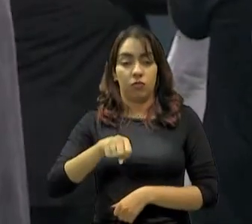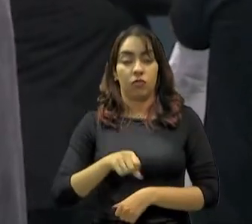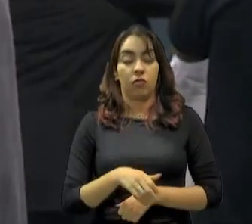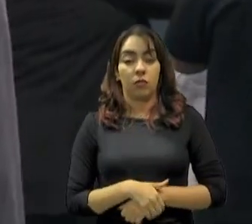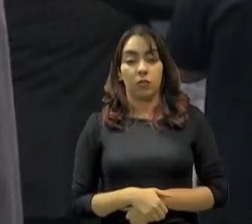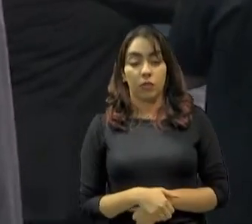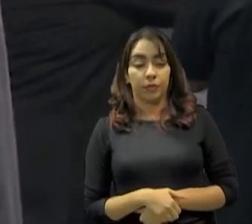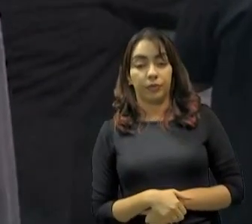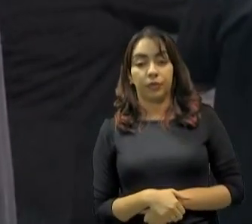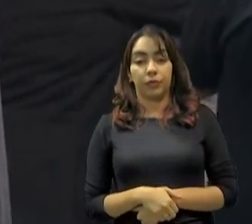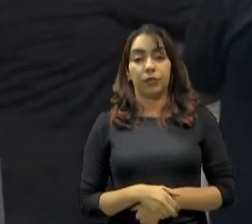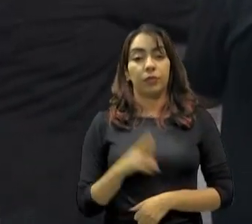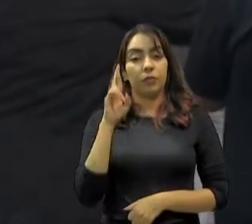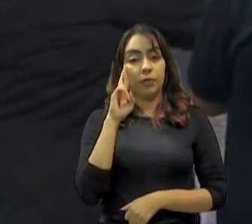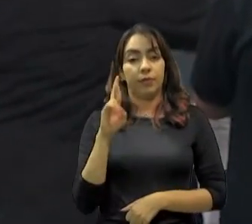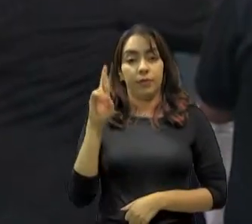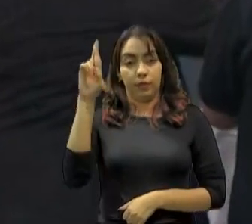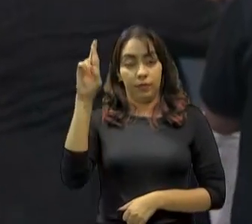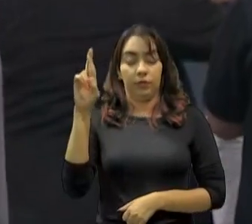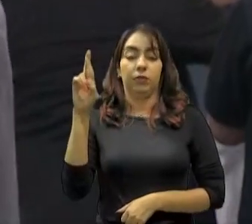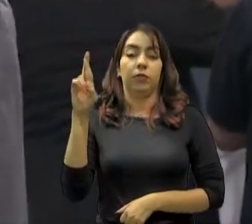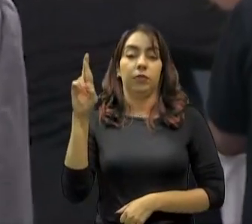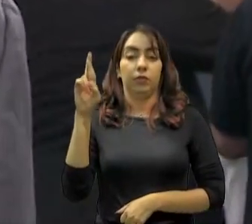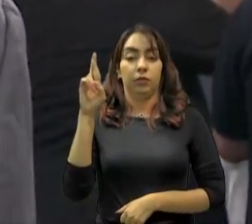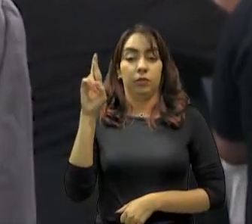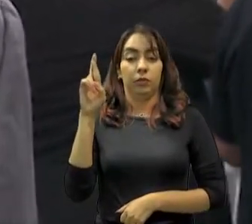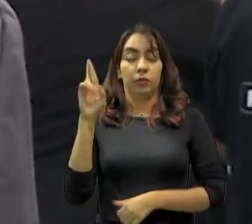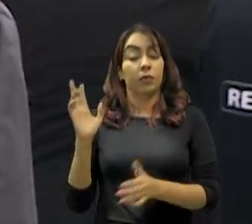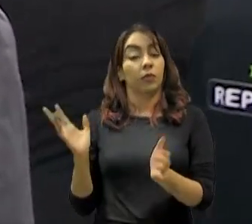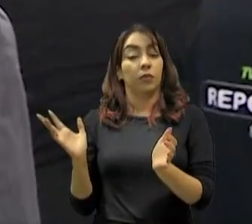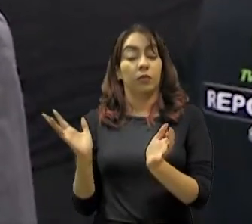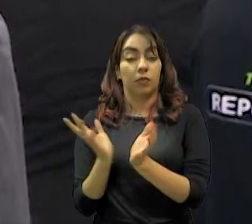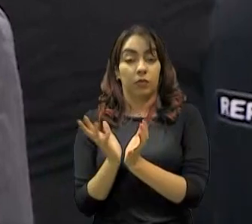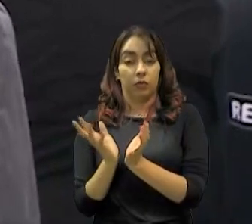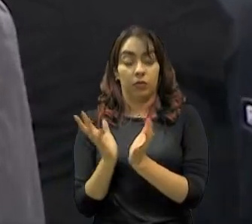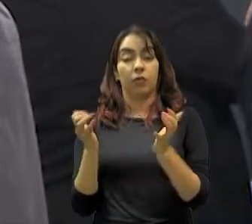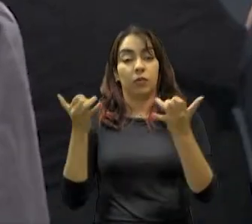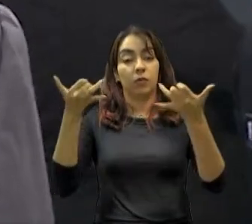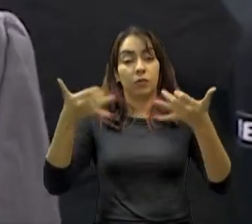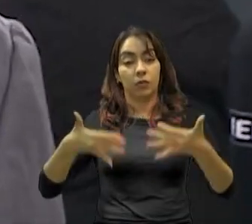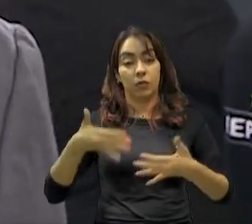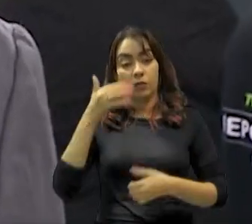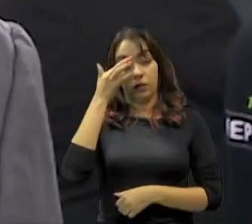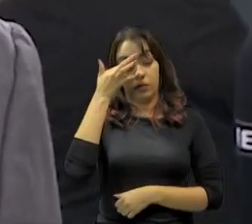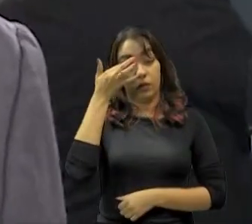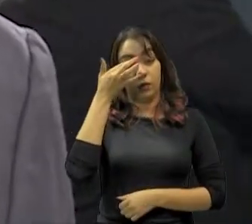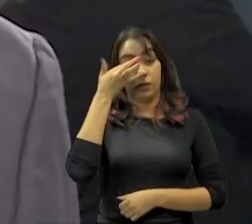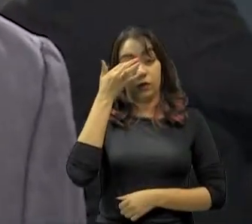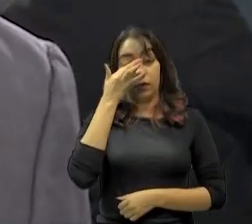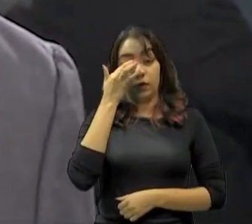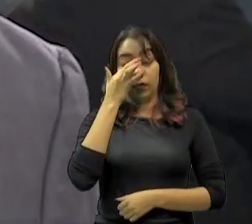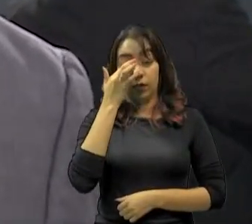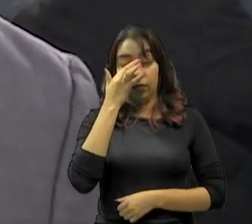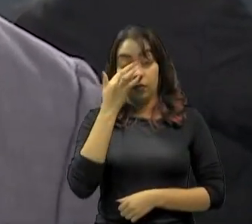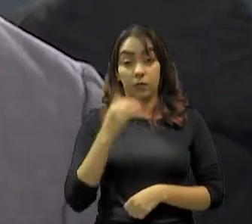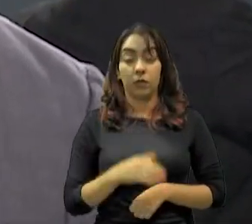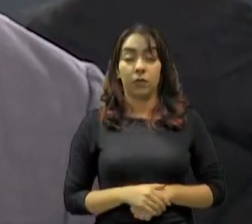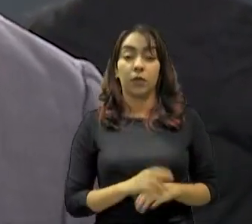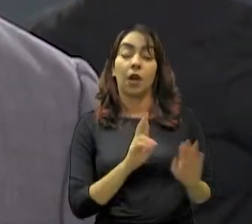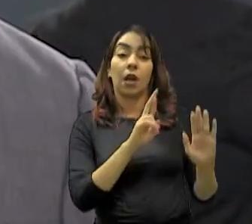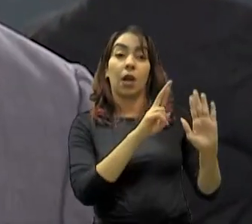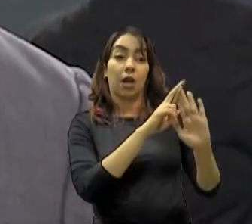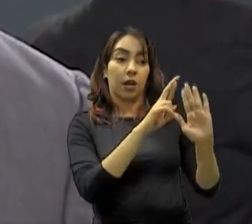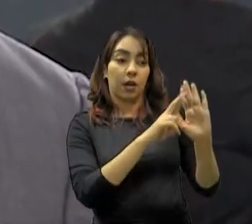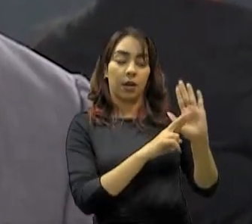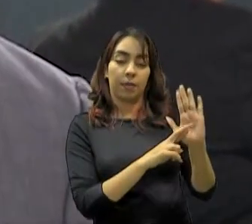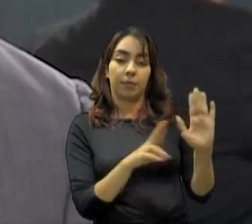do Departamento Legislativo da Casa, Carlos Alberto Aragão, explica que com a atualização do regimento interno da Casa, realizada